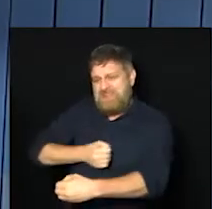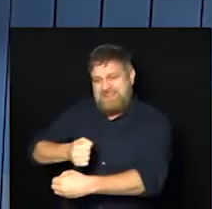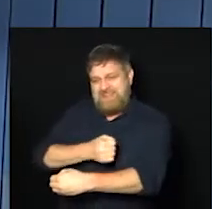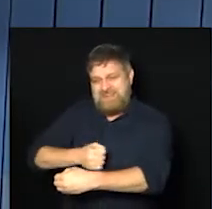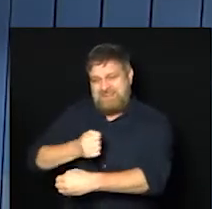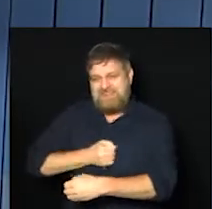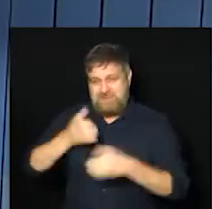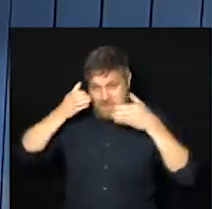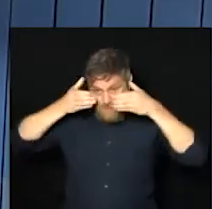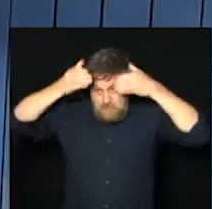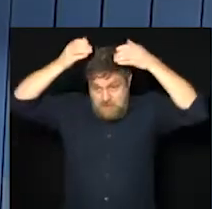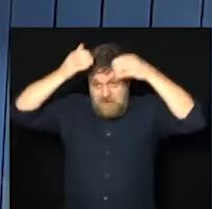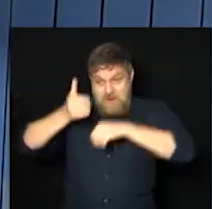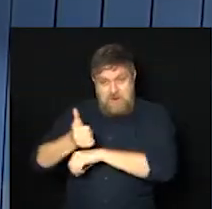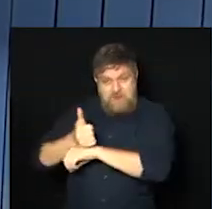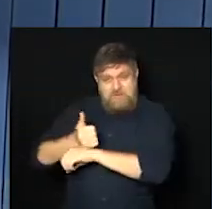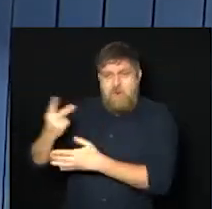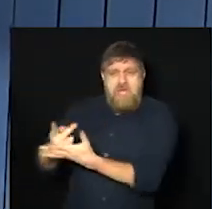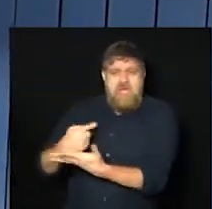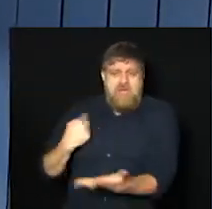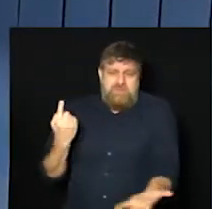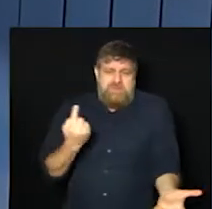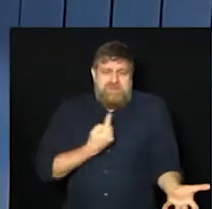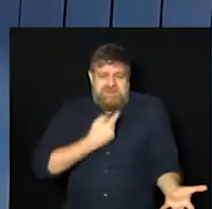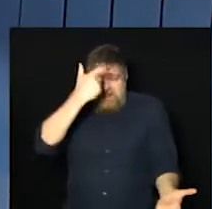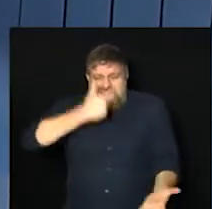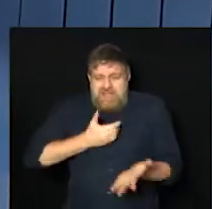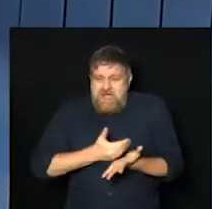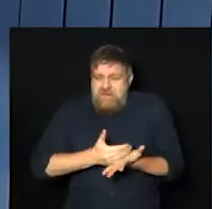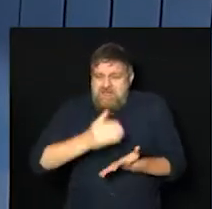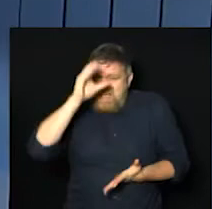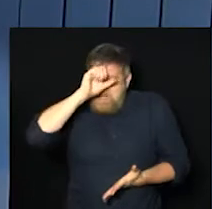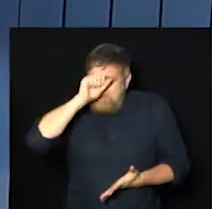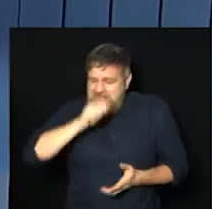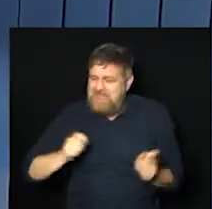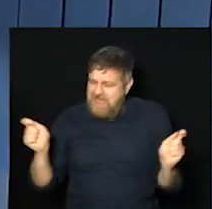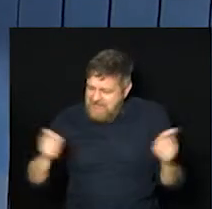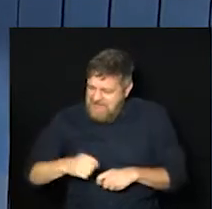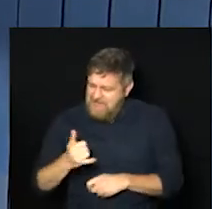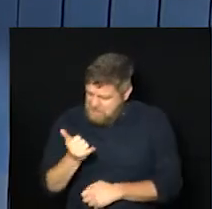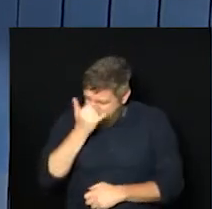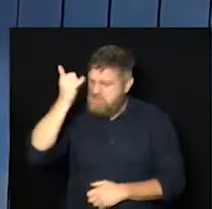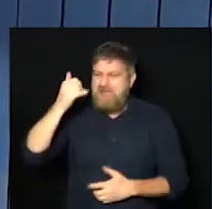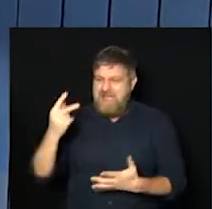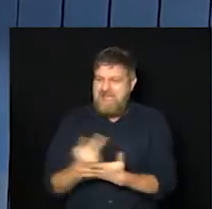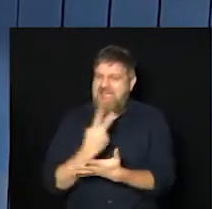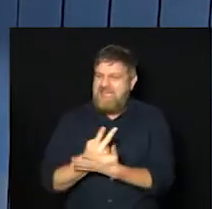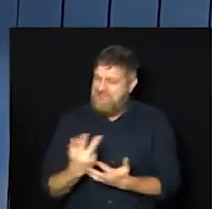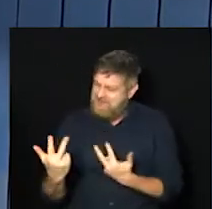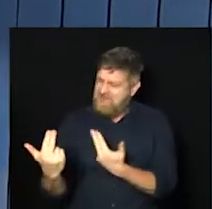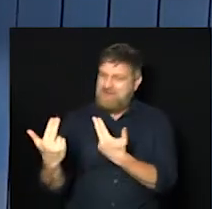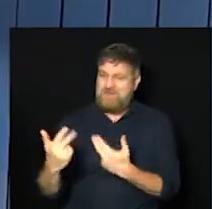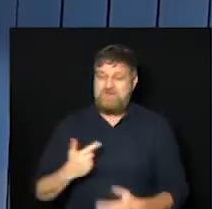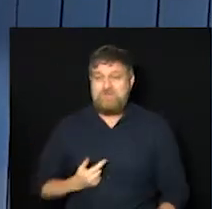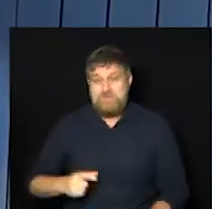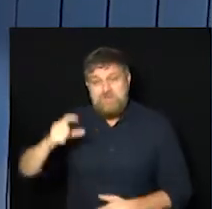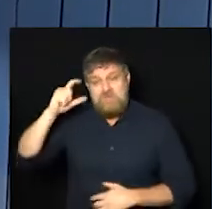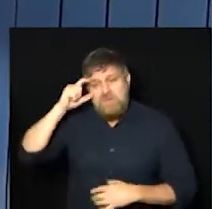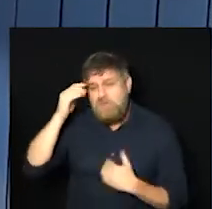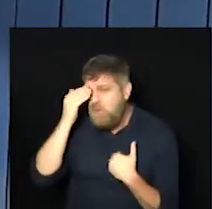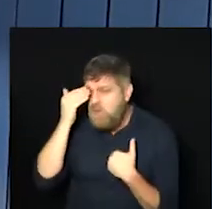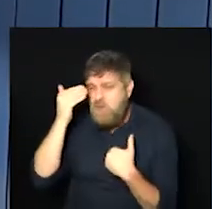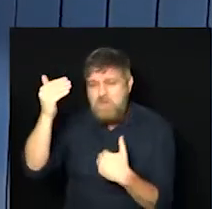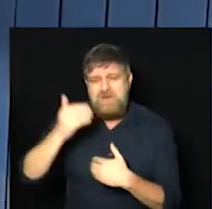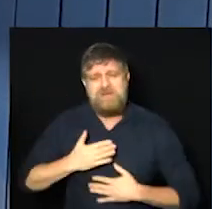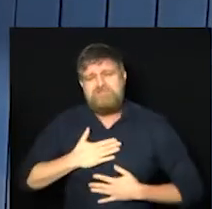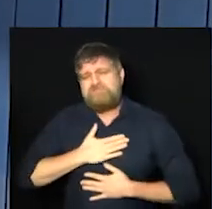grandes chefes erram, porque que a gente que está começando aí também não podemos errar. Michel Amorim, muito obrigado.